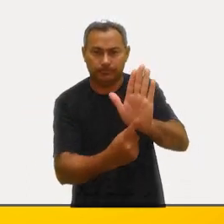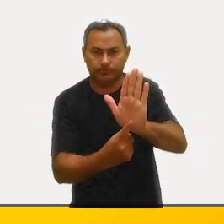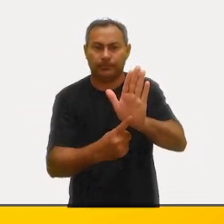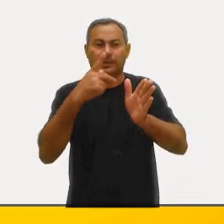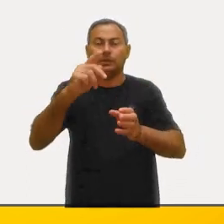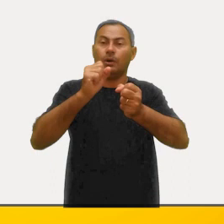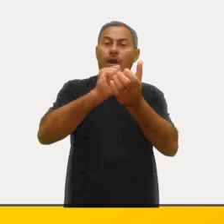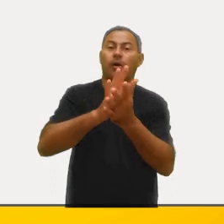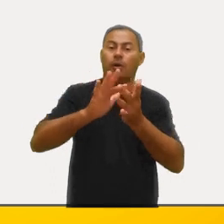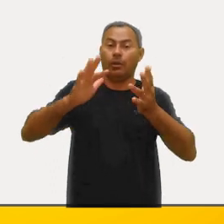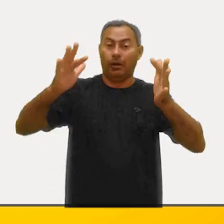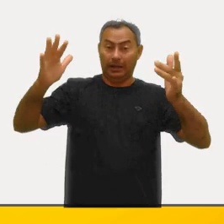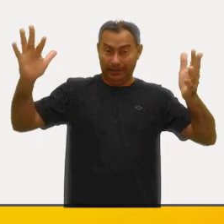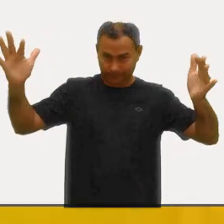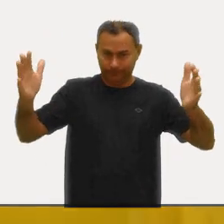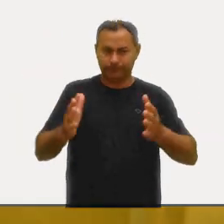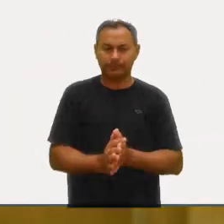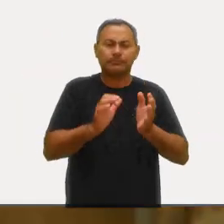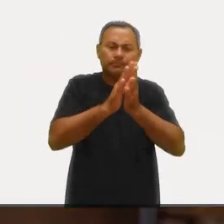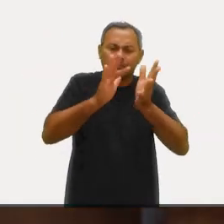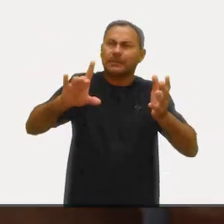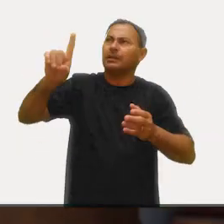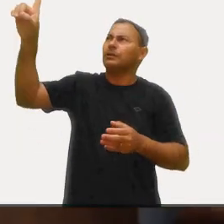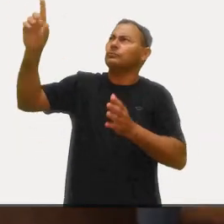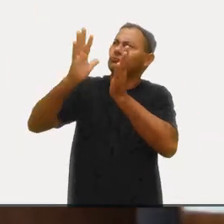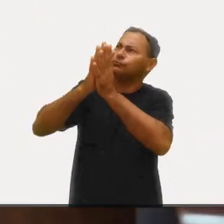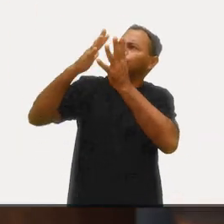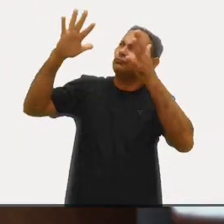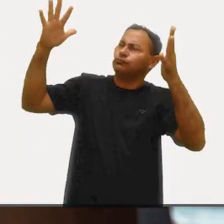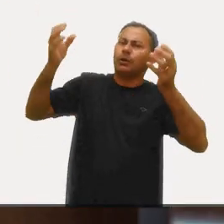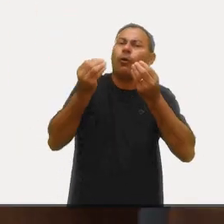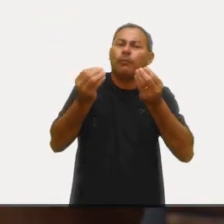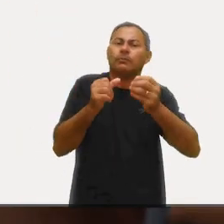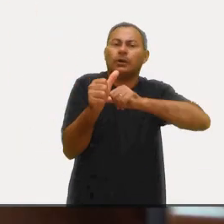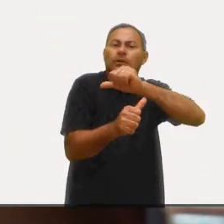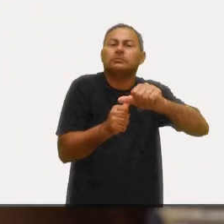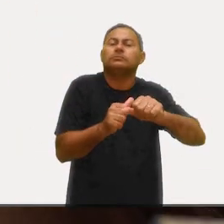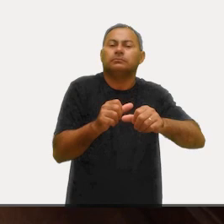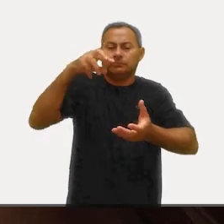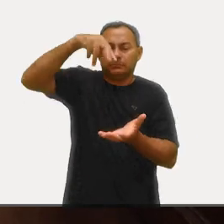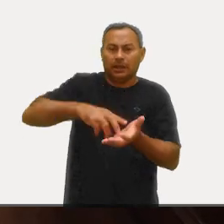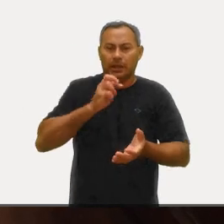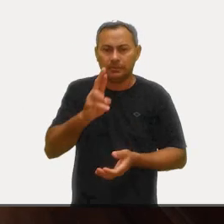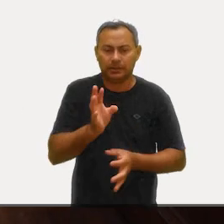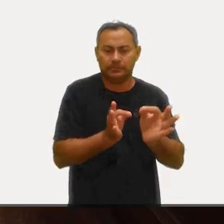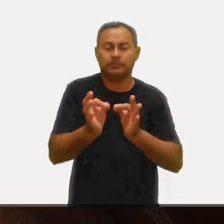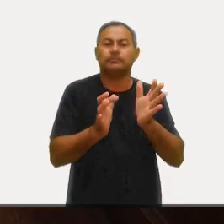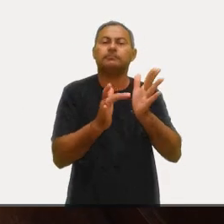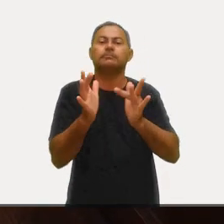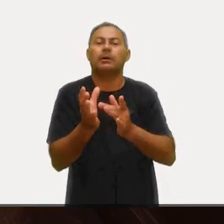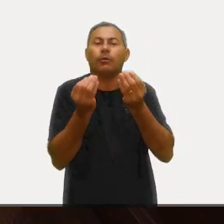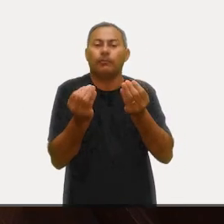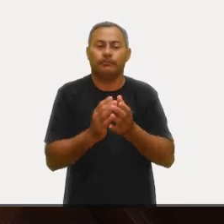manifestação da sua glória. Como glorificamos a Deus? Como nos tornamos parte da resposta e solução